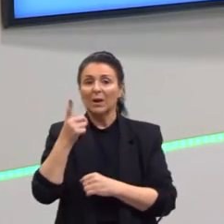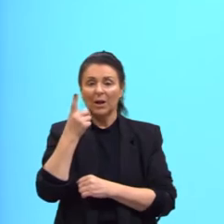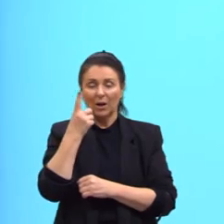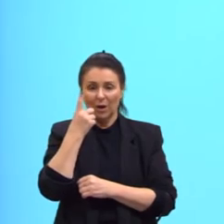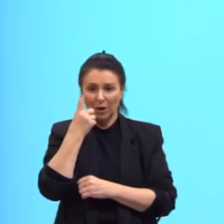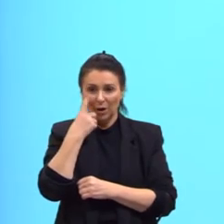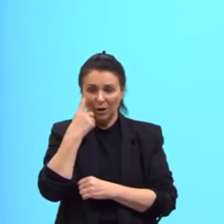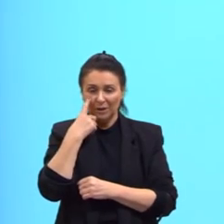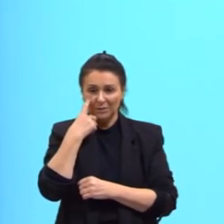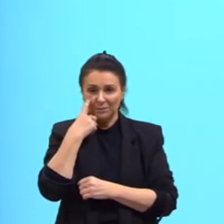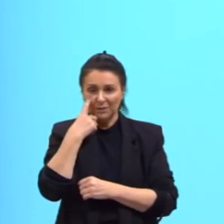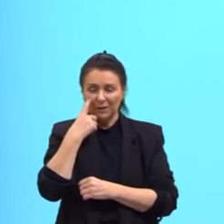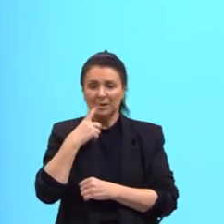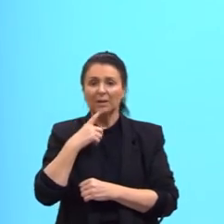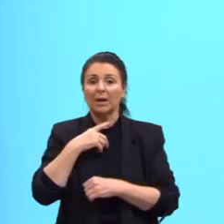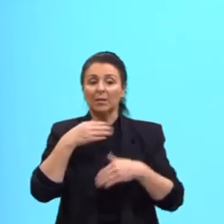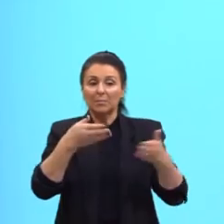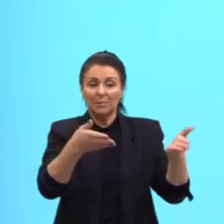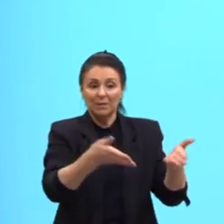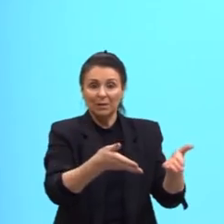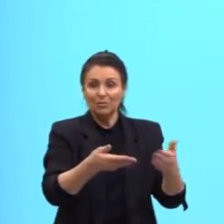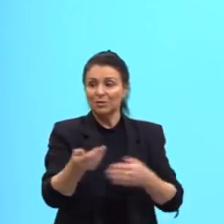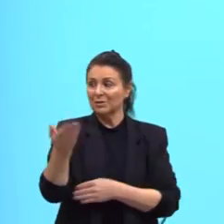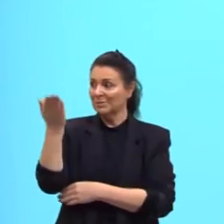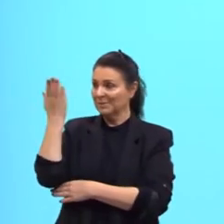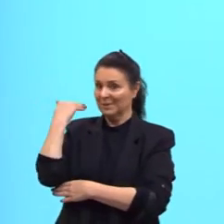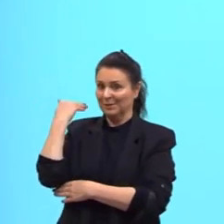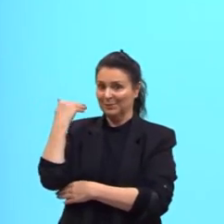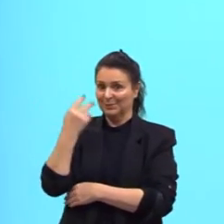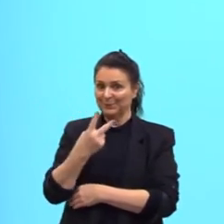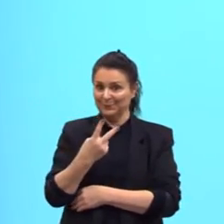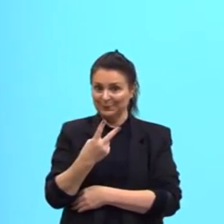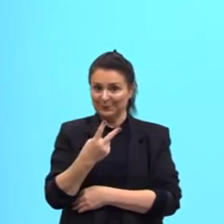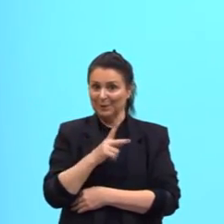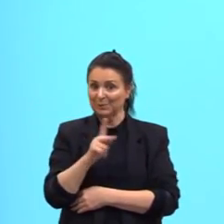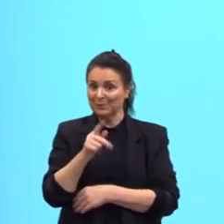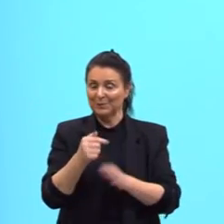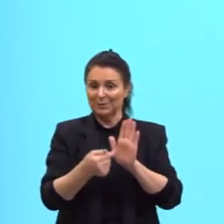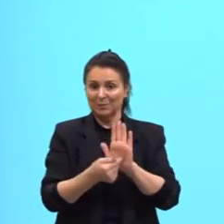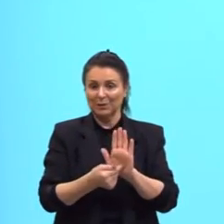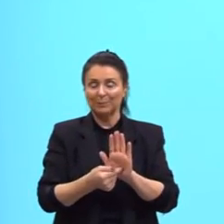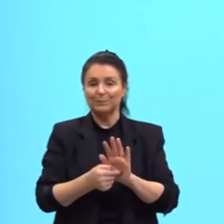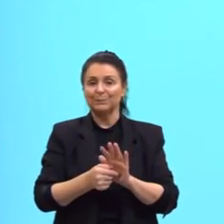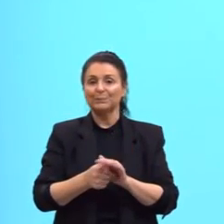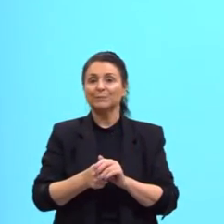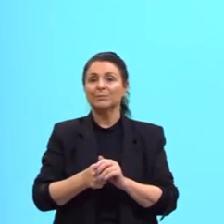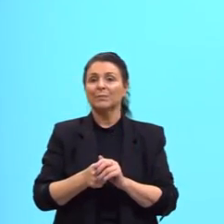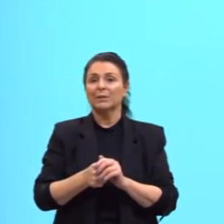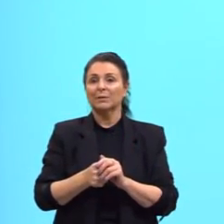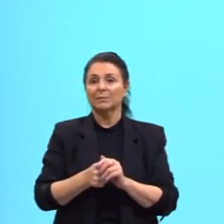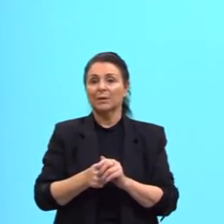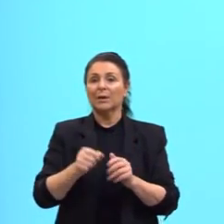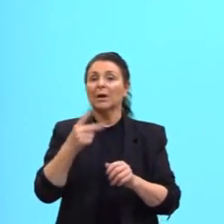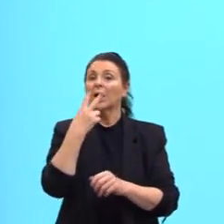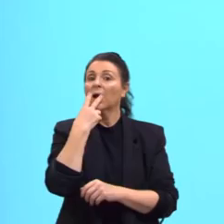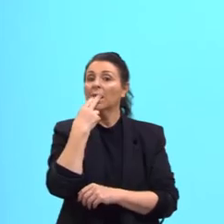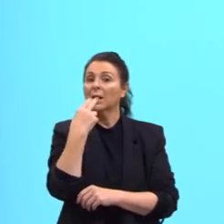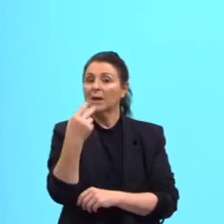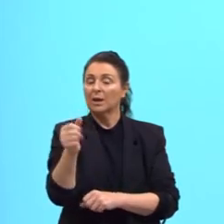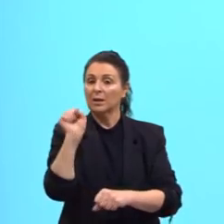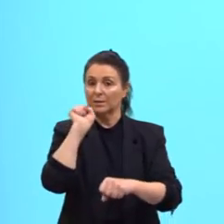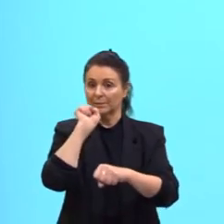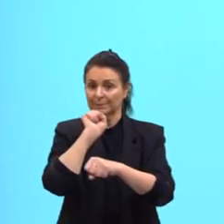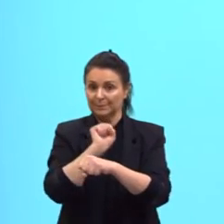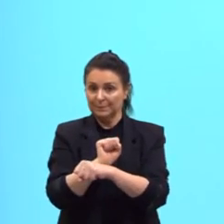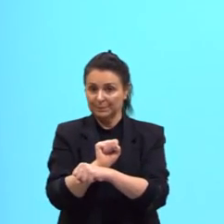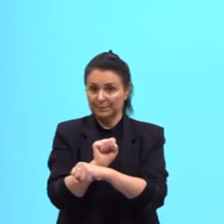ela está recheada de presente perfeito ele passado perfeito Então olha só ela diz assim 21 minutos E esse